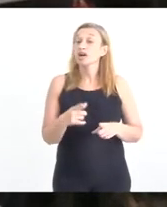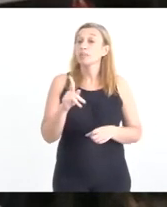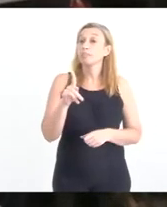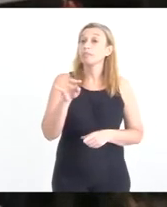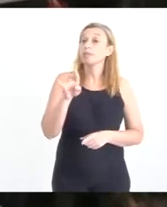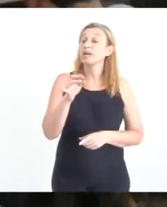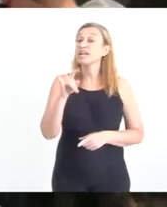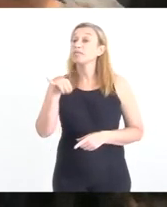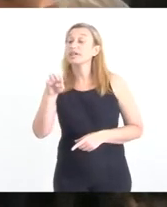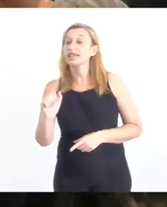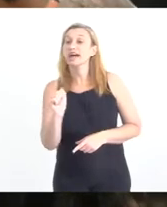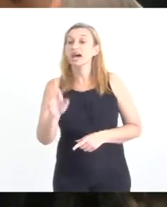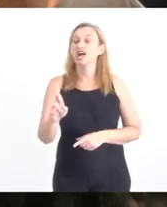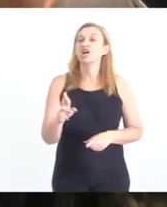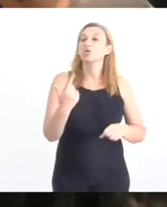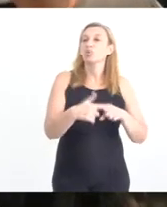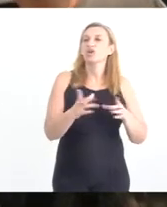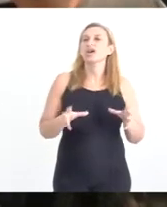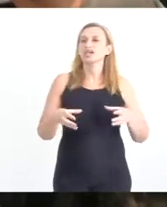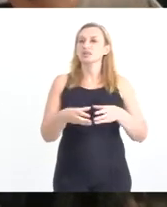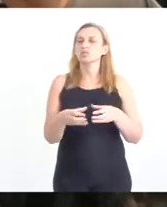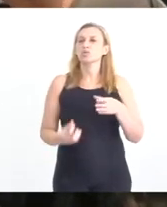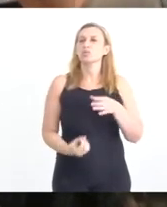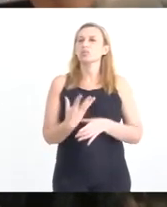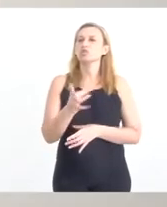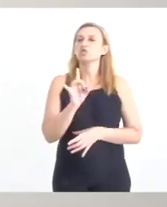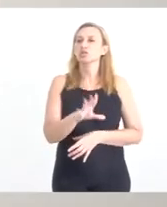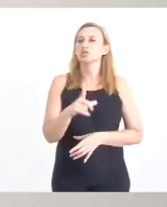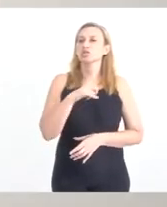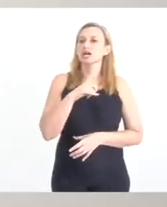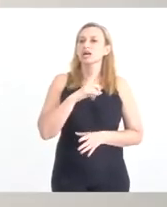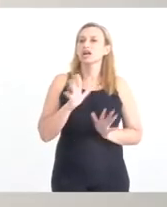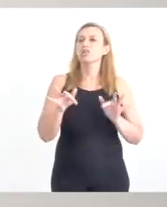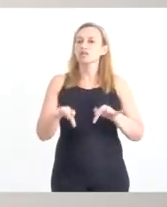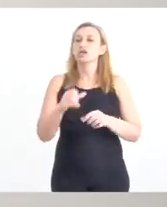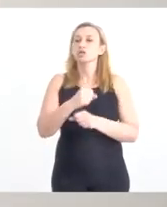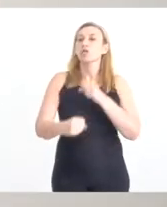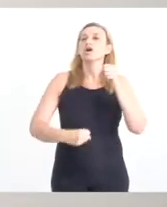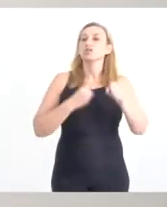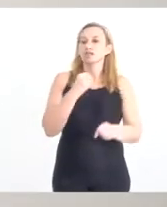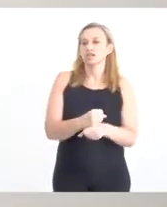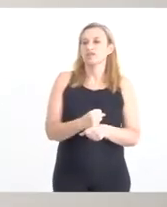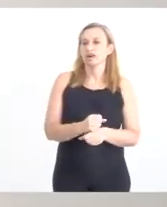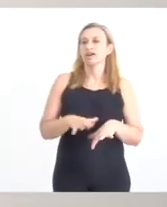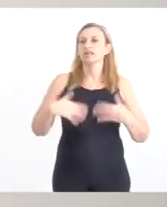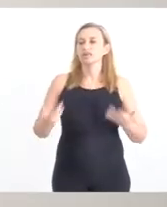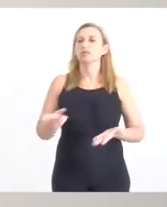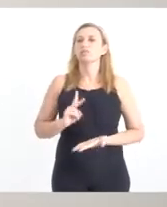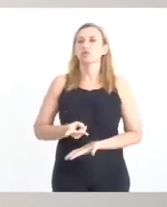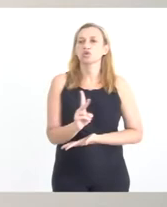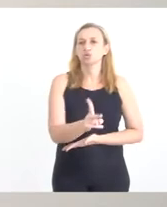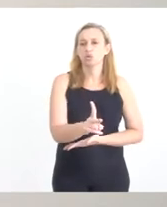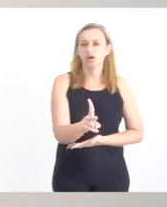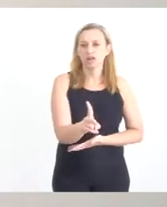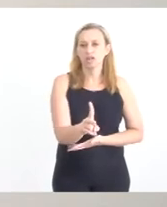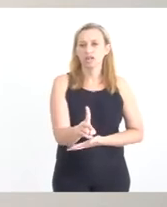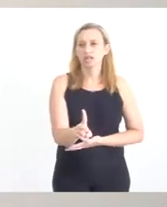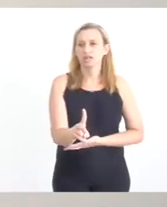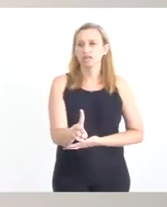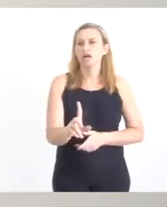eliminar porque esta comissão ela só terá o seu fim No ano que vem então continuaremos